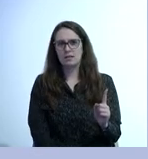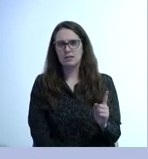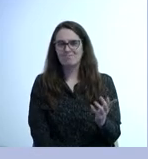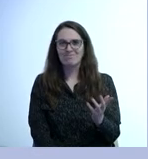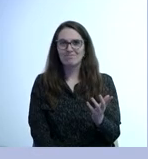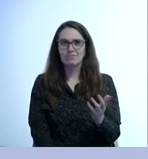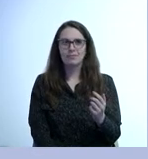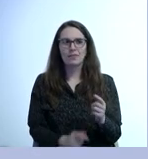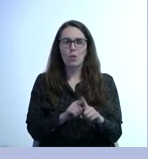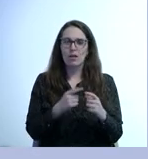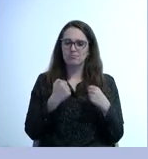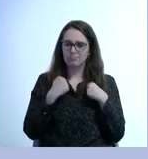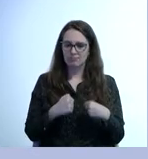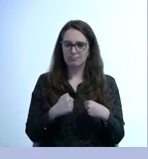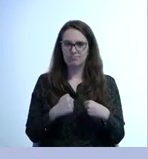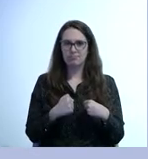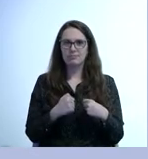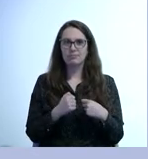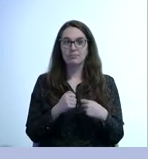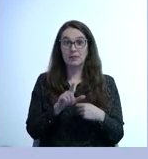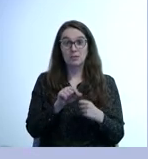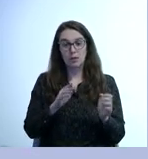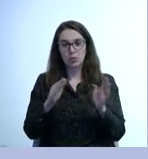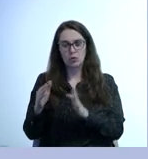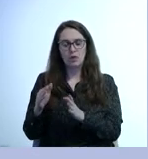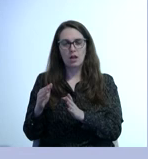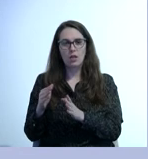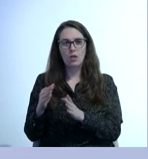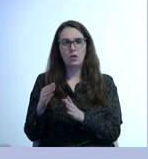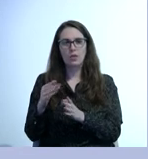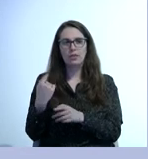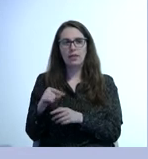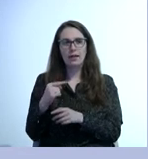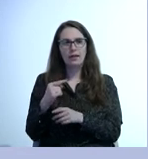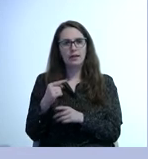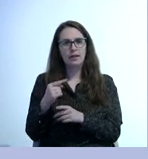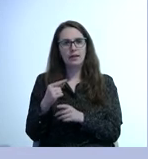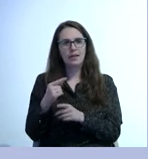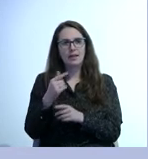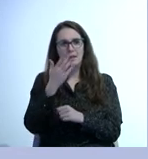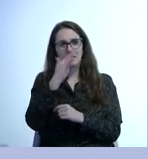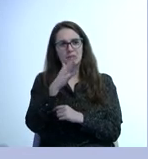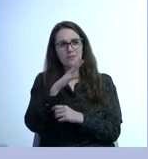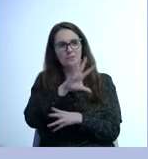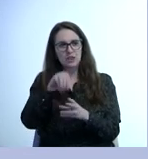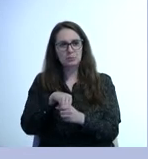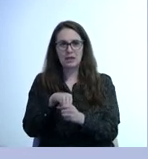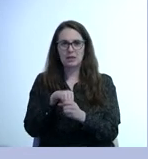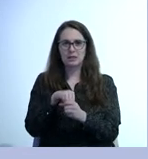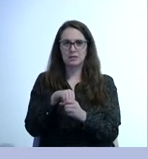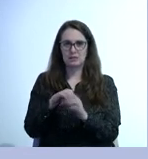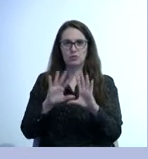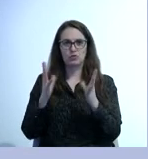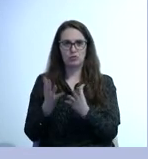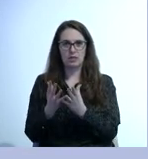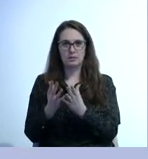Há uma afirmação, mas ao mesmo tempo há o ser parte de um todo. Mas quando